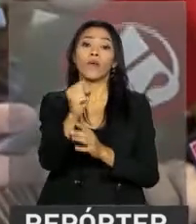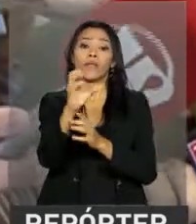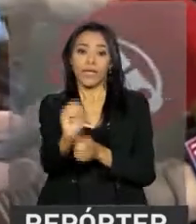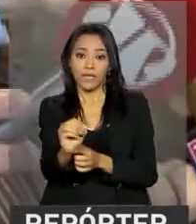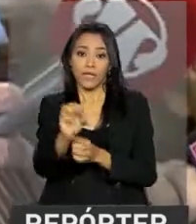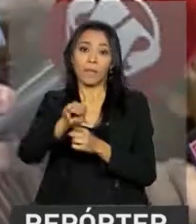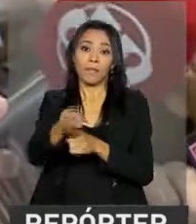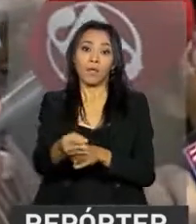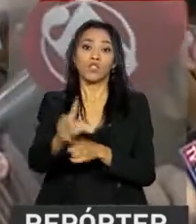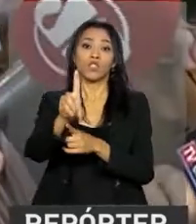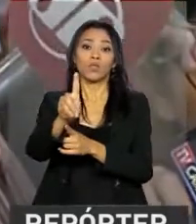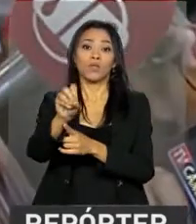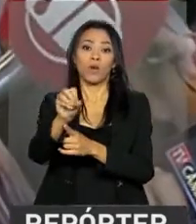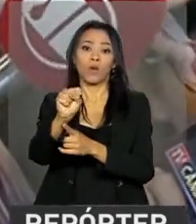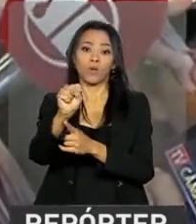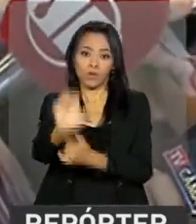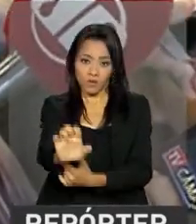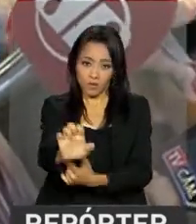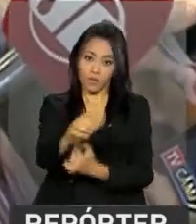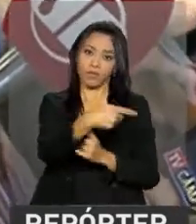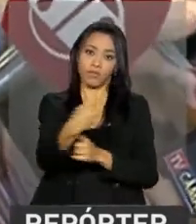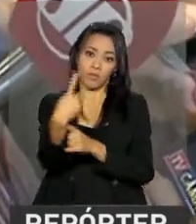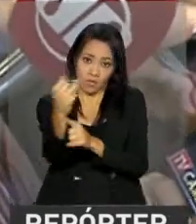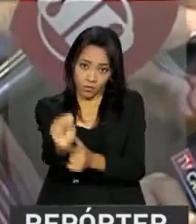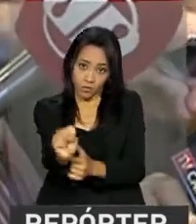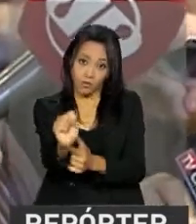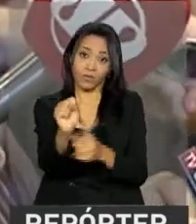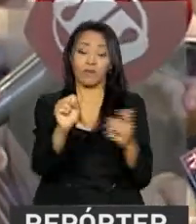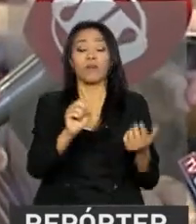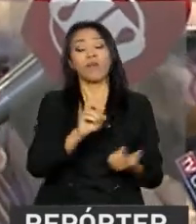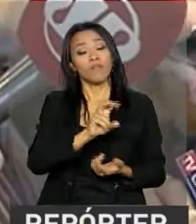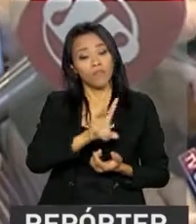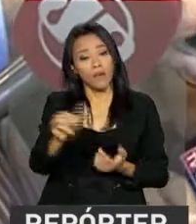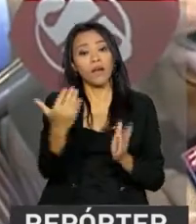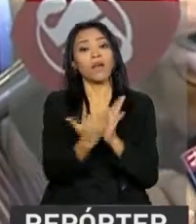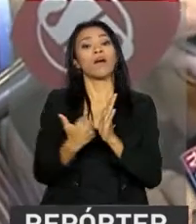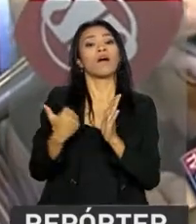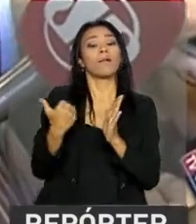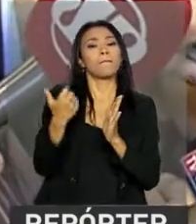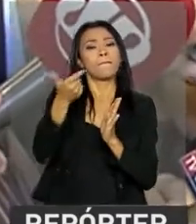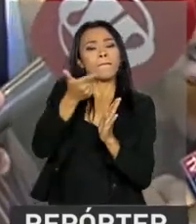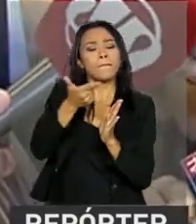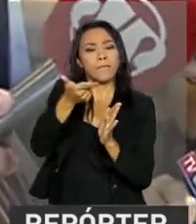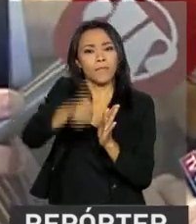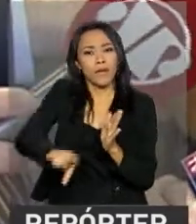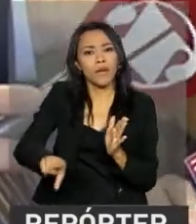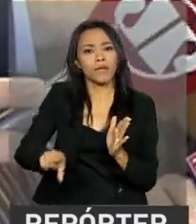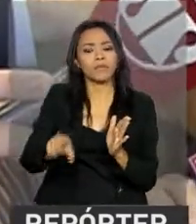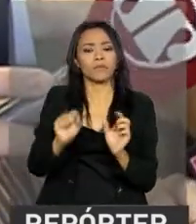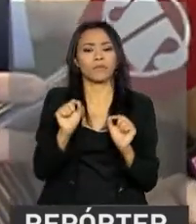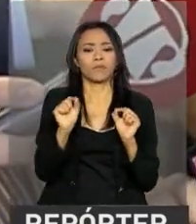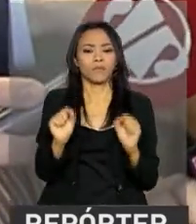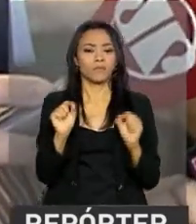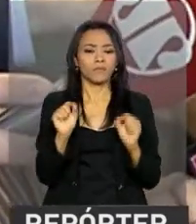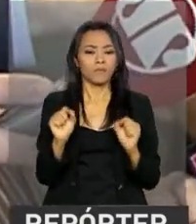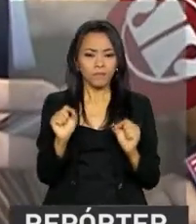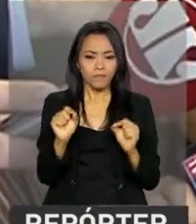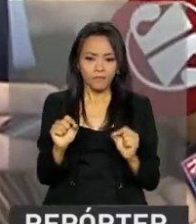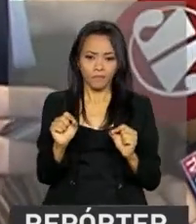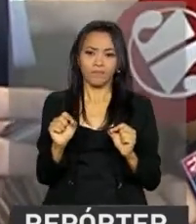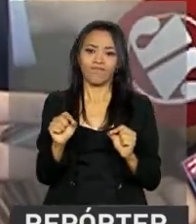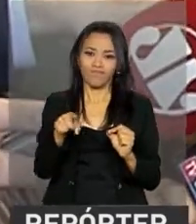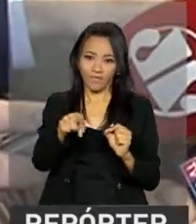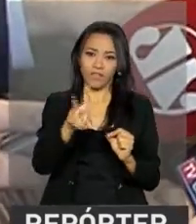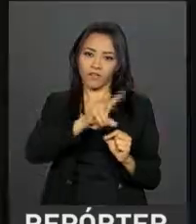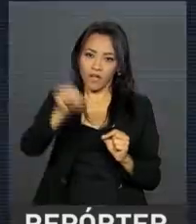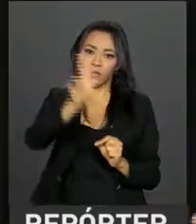para 2018 e evidentemente haverá uma ampliação da do público a ser coberto